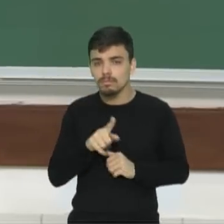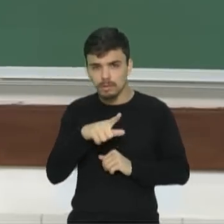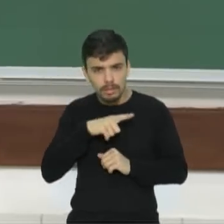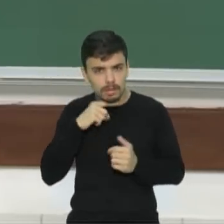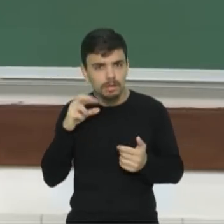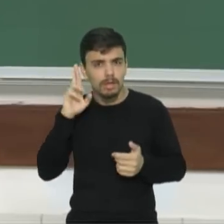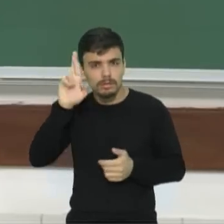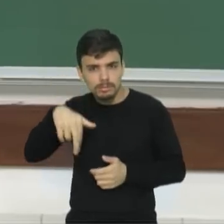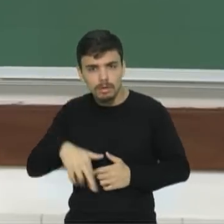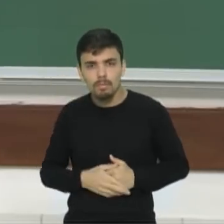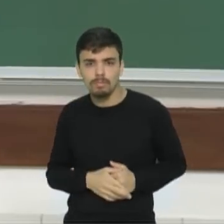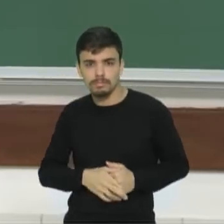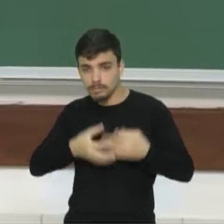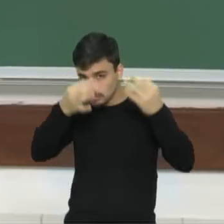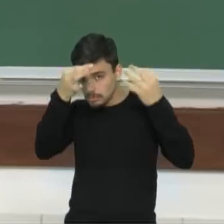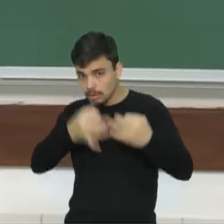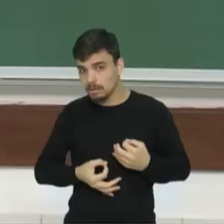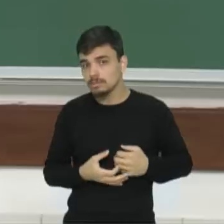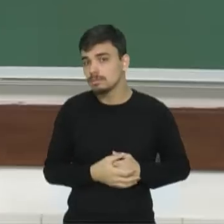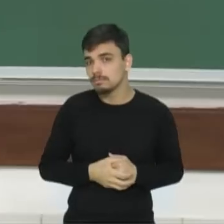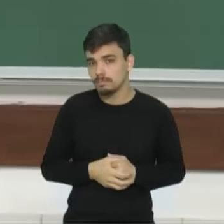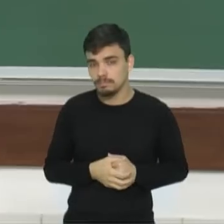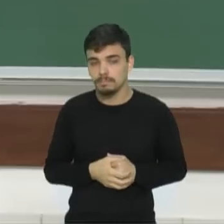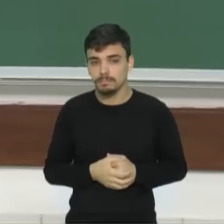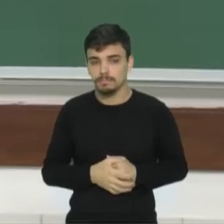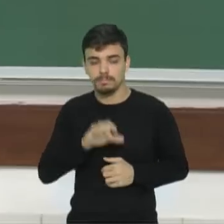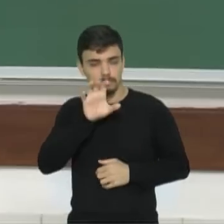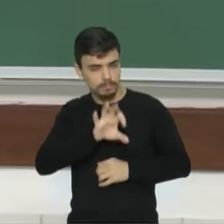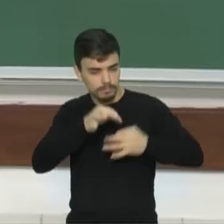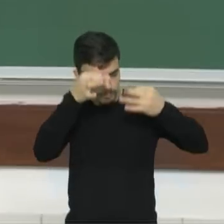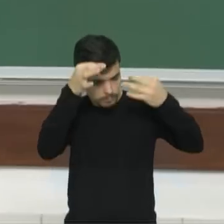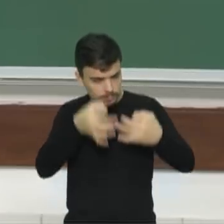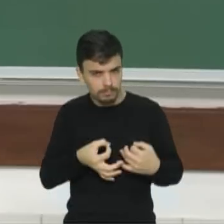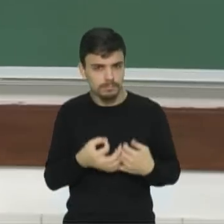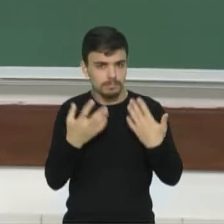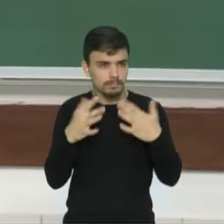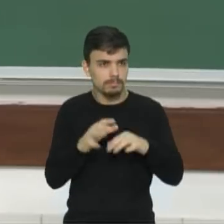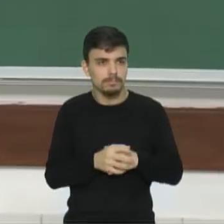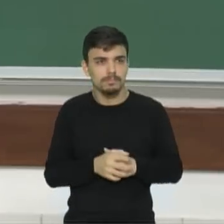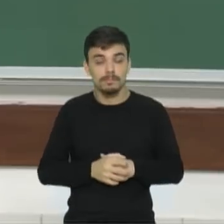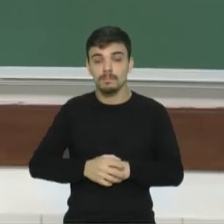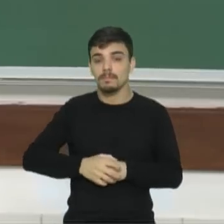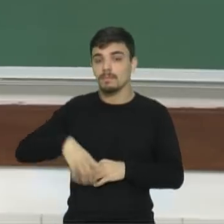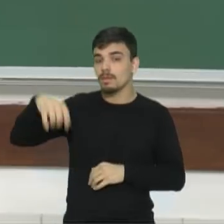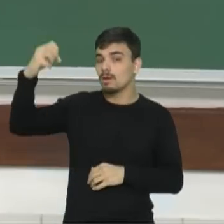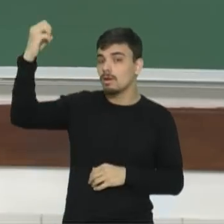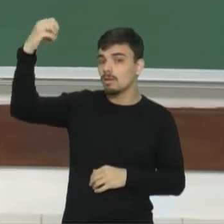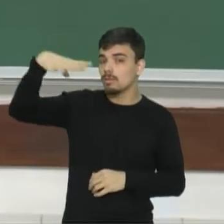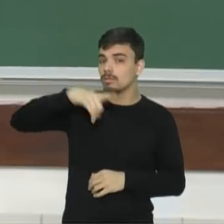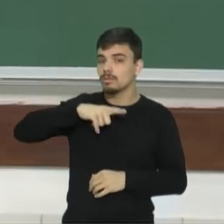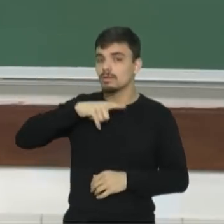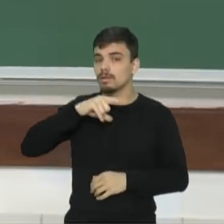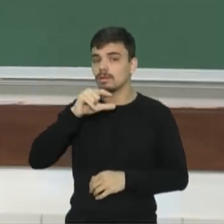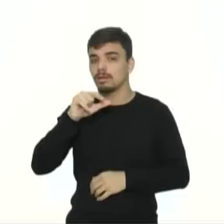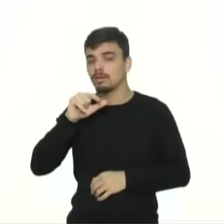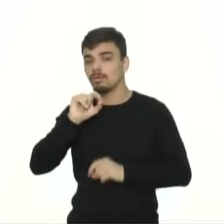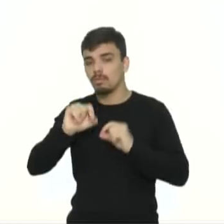razão? Você tem certeza que é isso? Isso mesmo, muito bem. A luz sofre um fenômeno